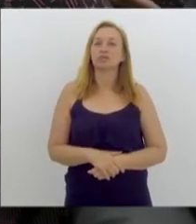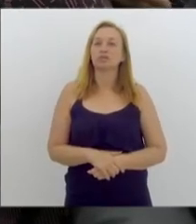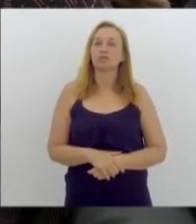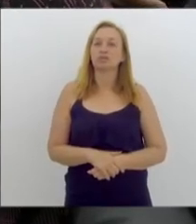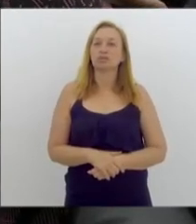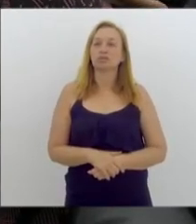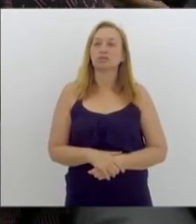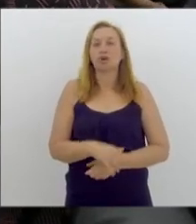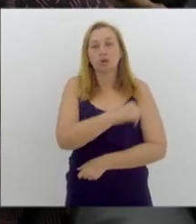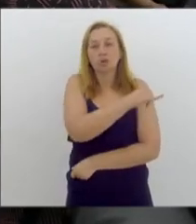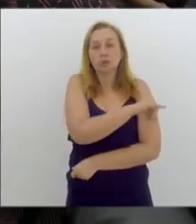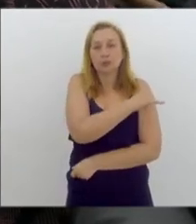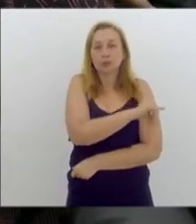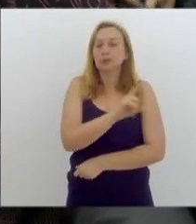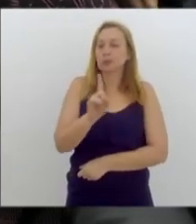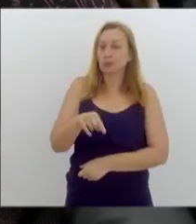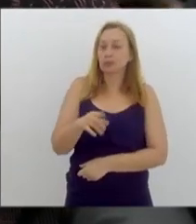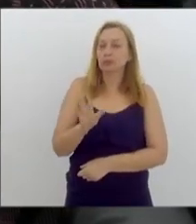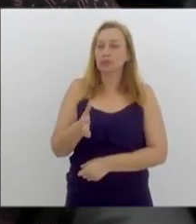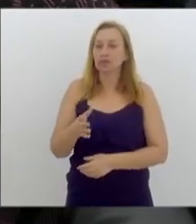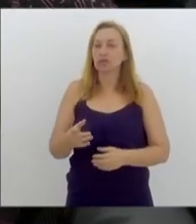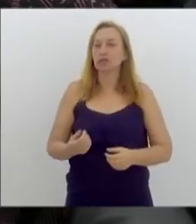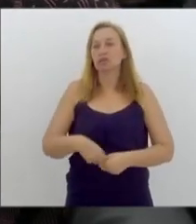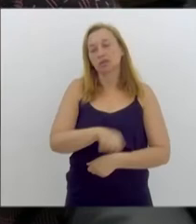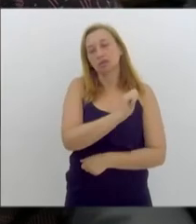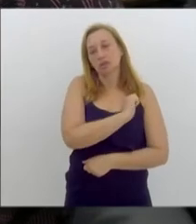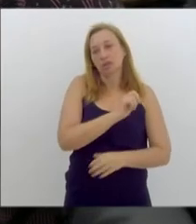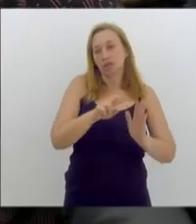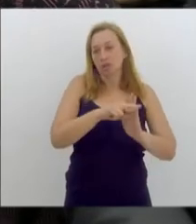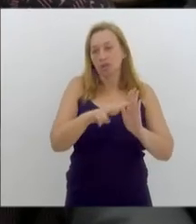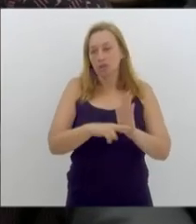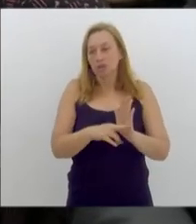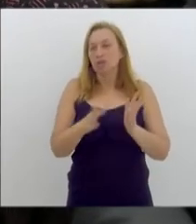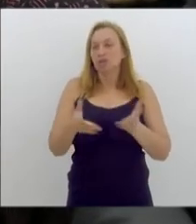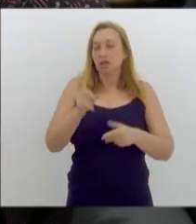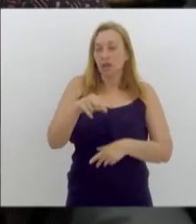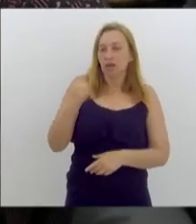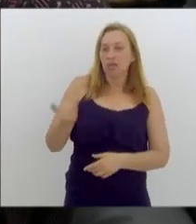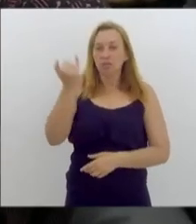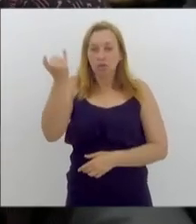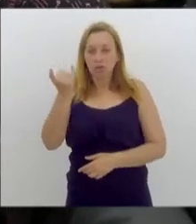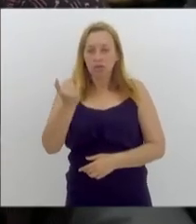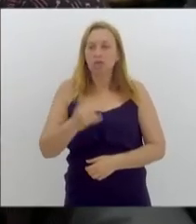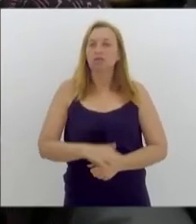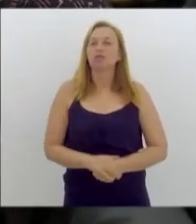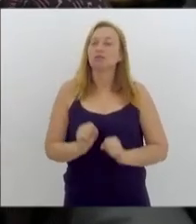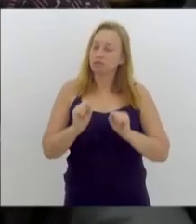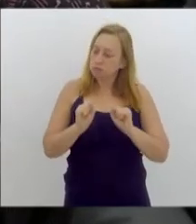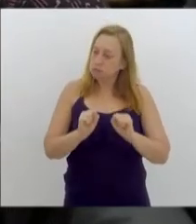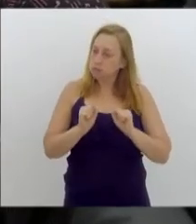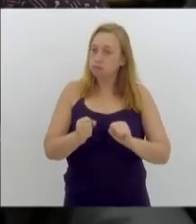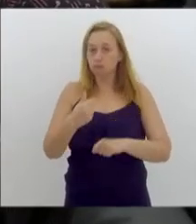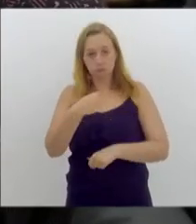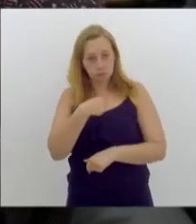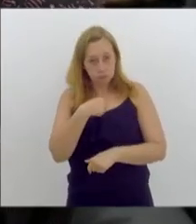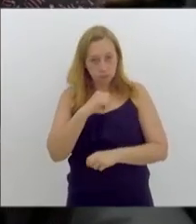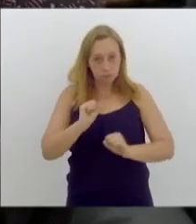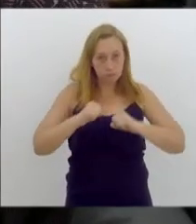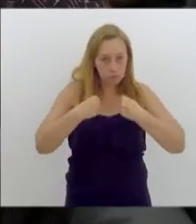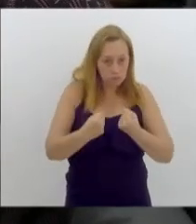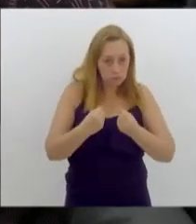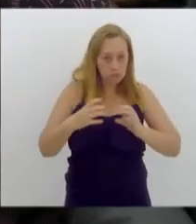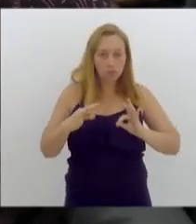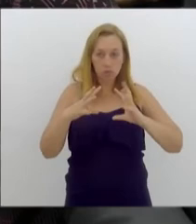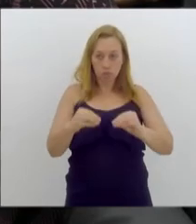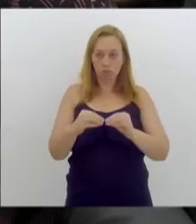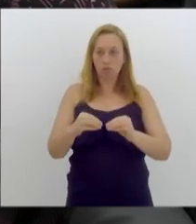Rio de Janeiro né como nós estamos no regime de recuperação fiscal é extremamente importante que a gente possa e eu que defendo isso